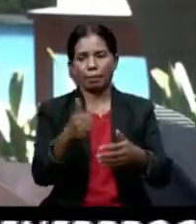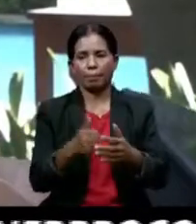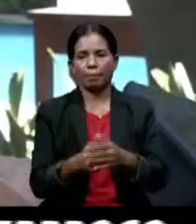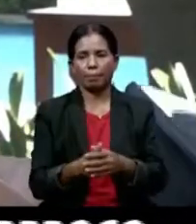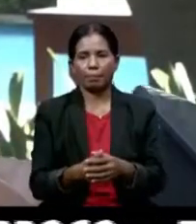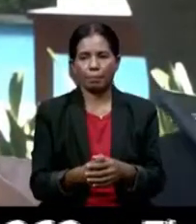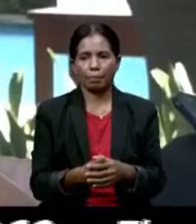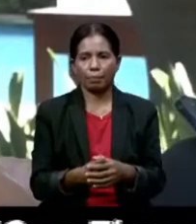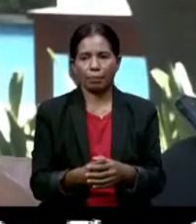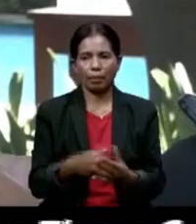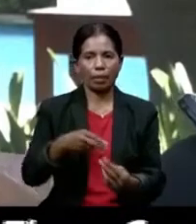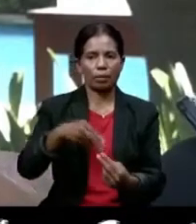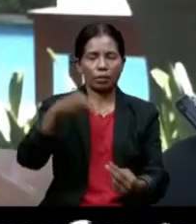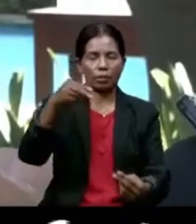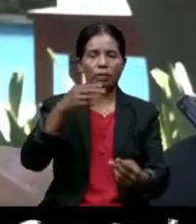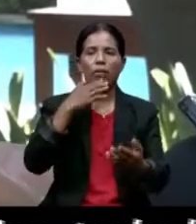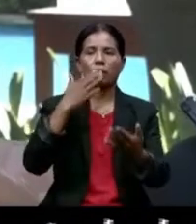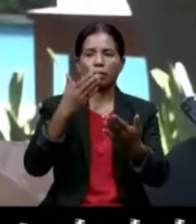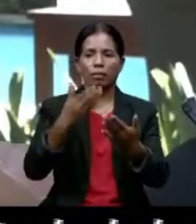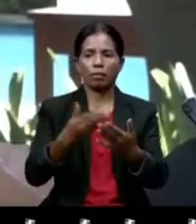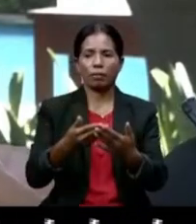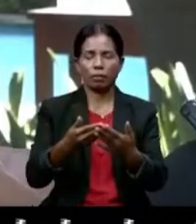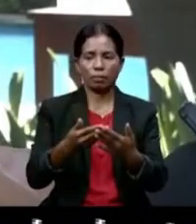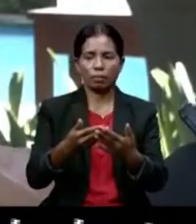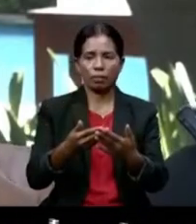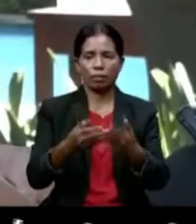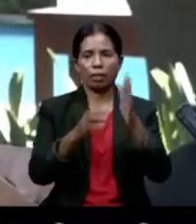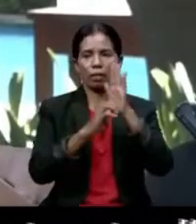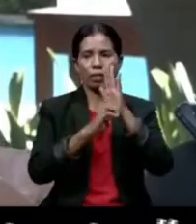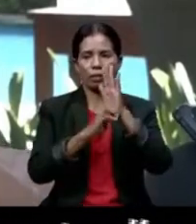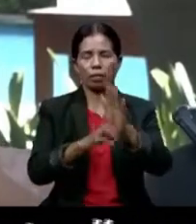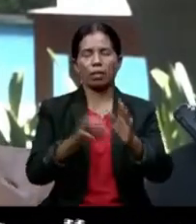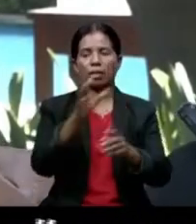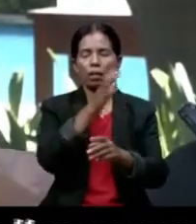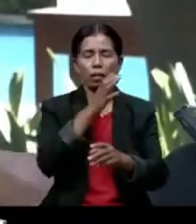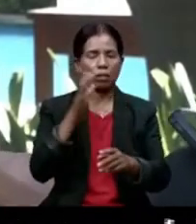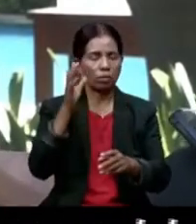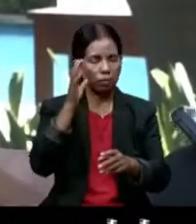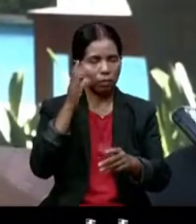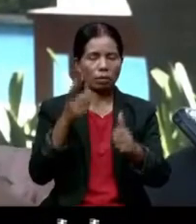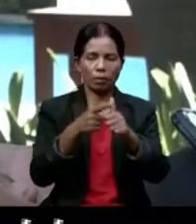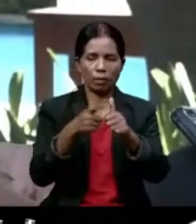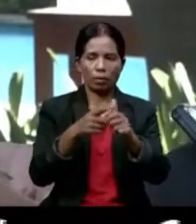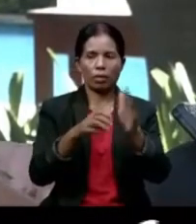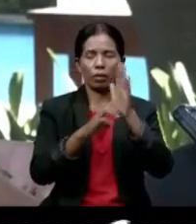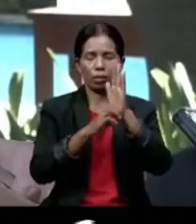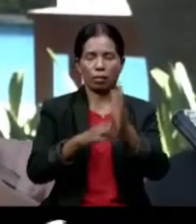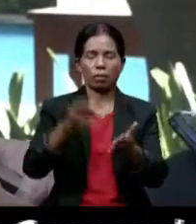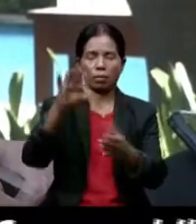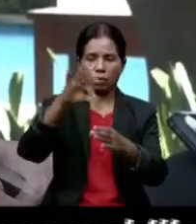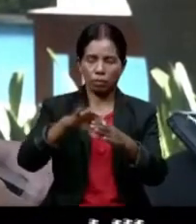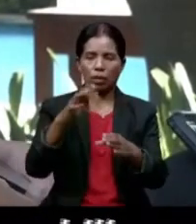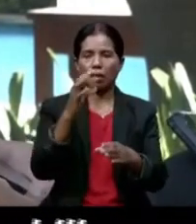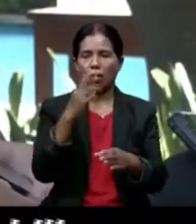e da nutrição sensível linha exemplo mag agricultura ni parte por exemplo produção em